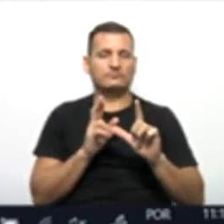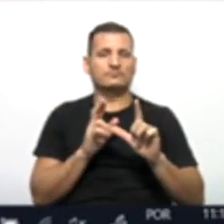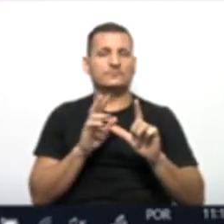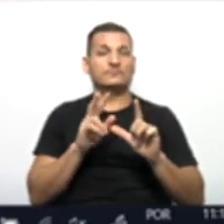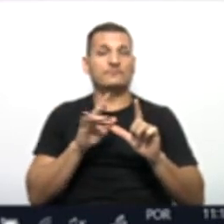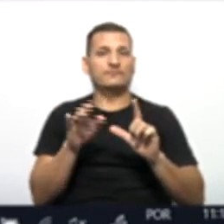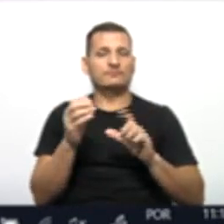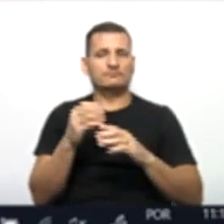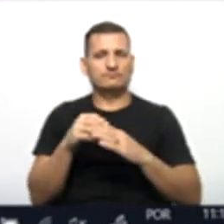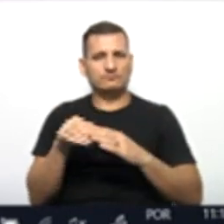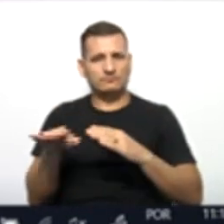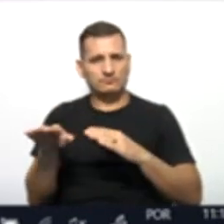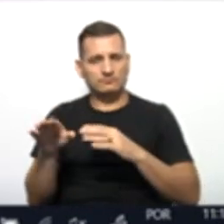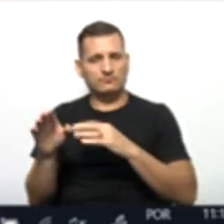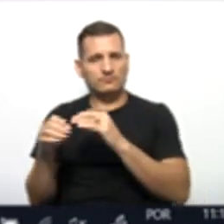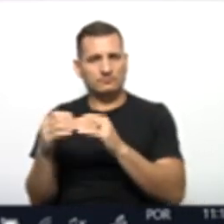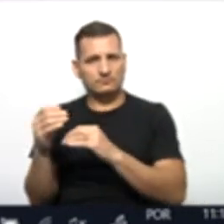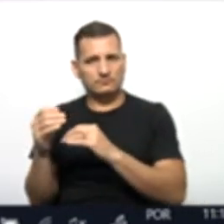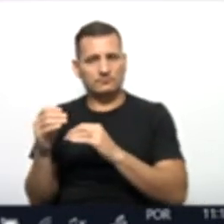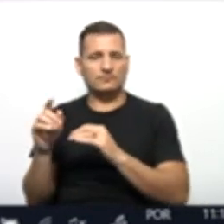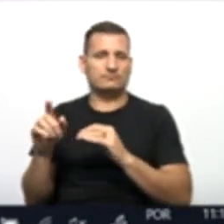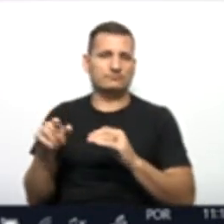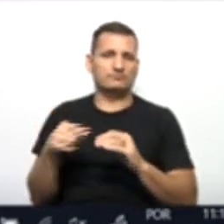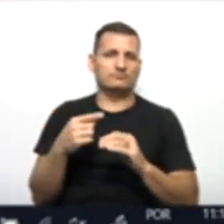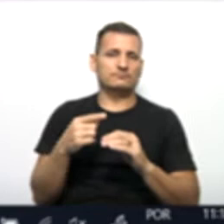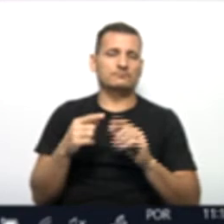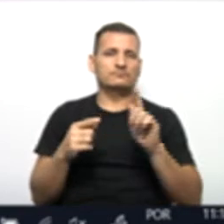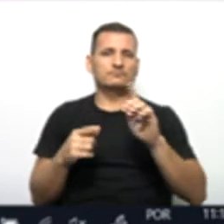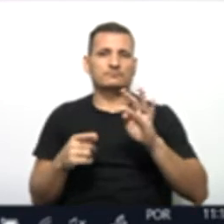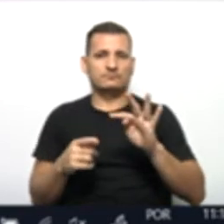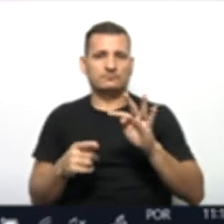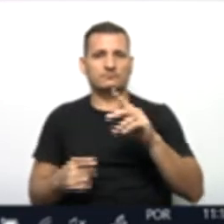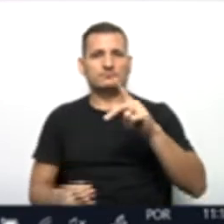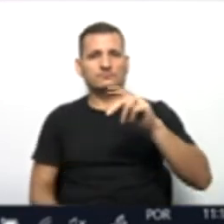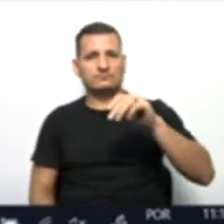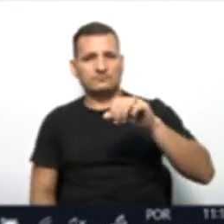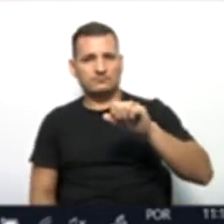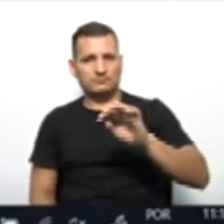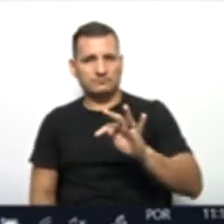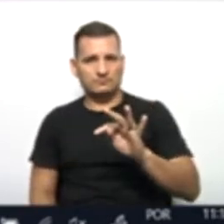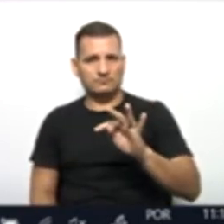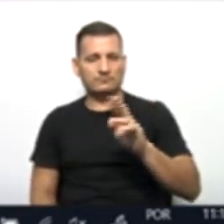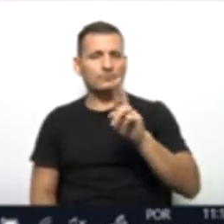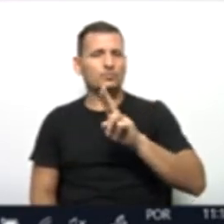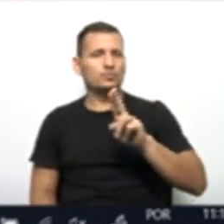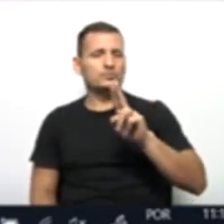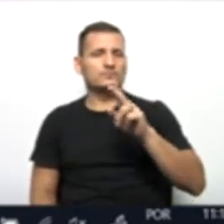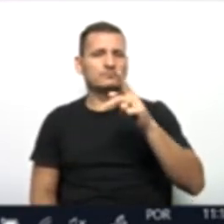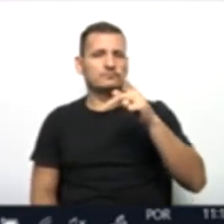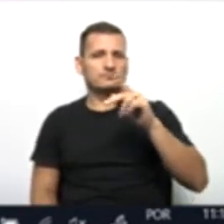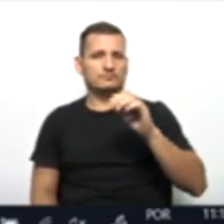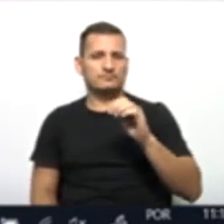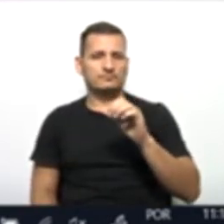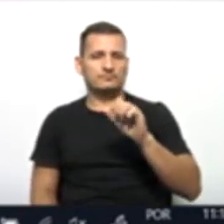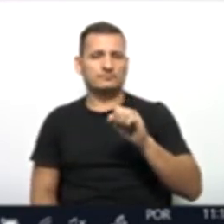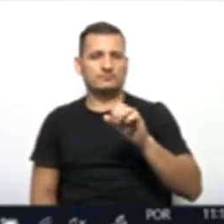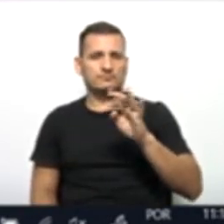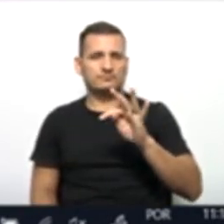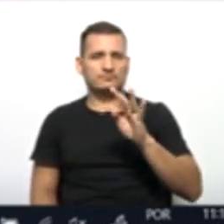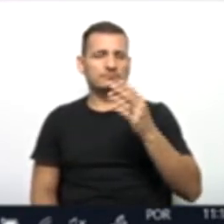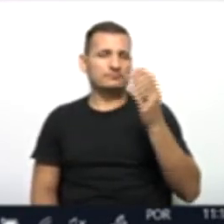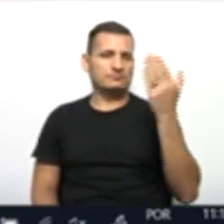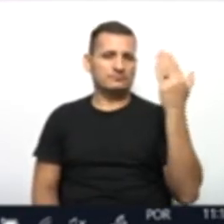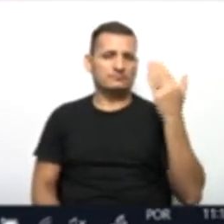então é um at e um post utilizando o método post da aula